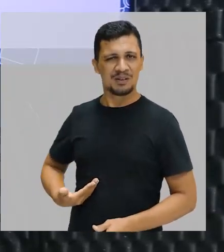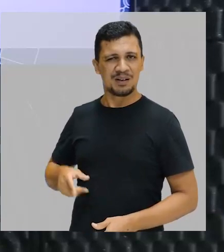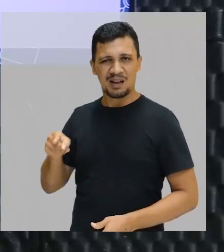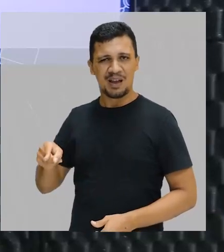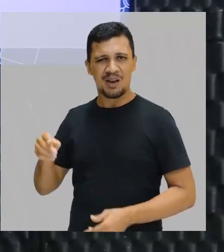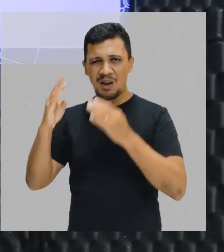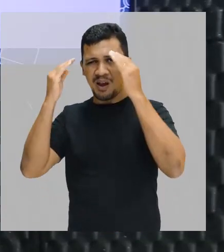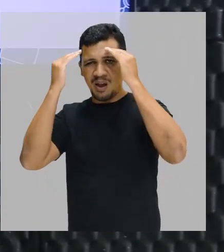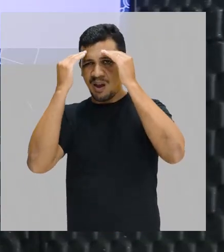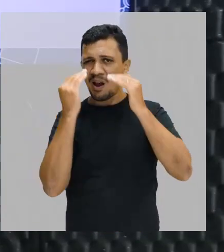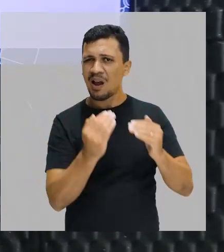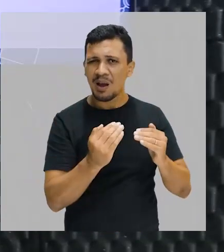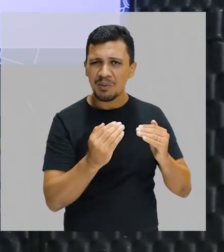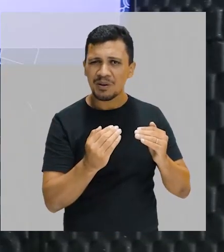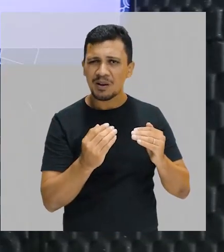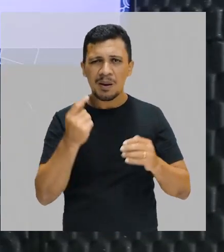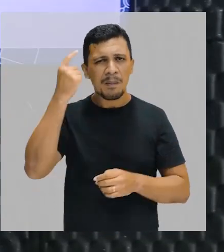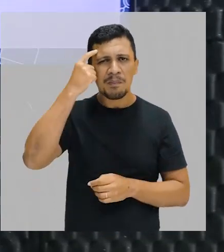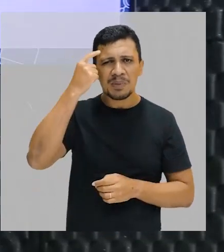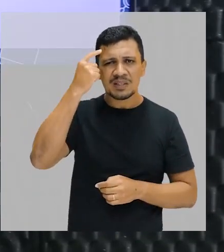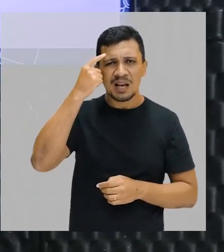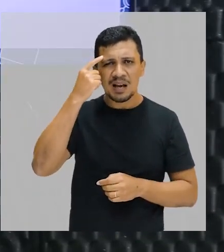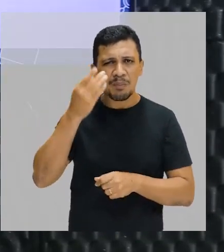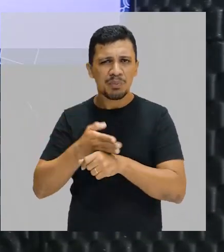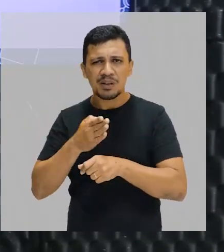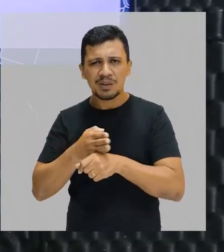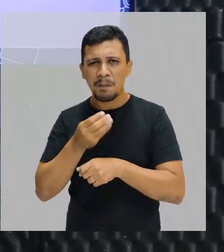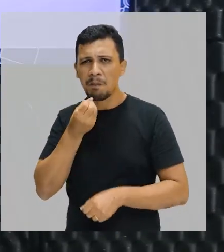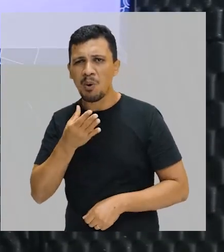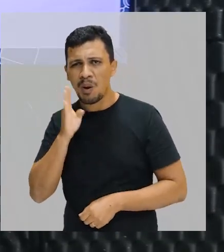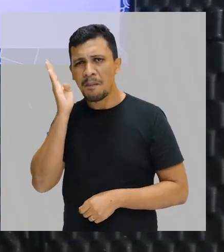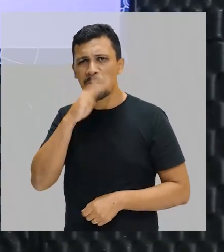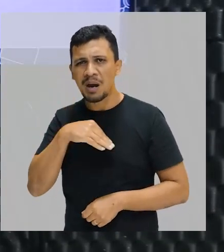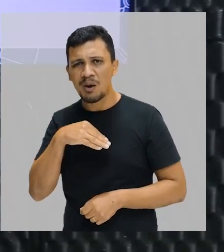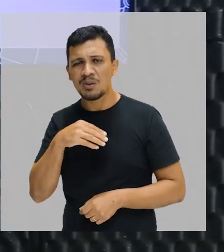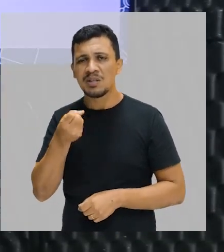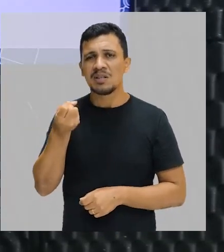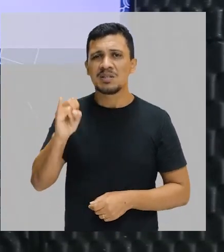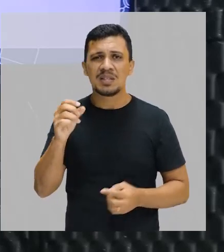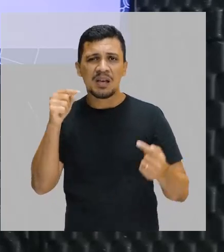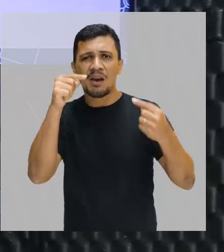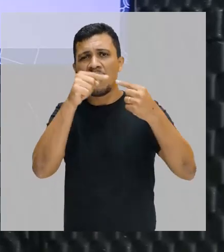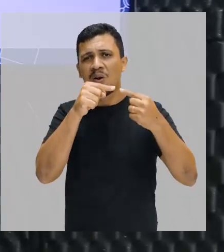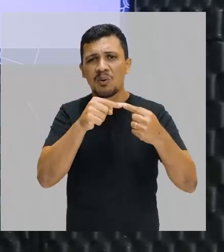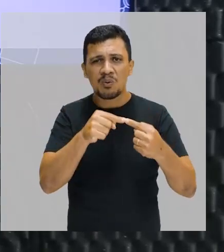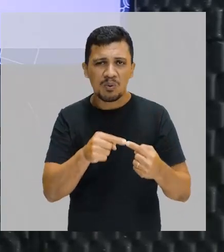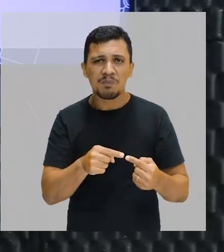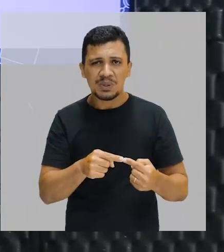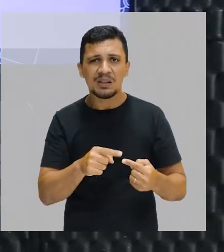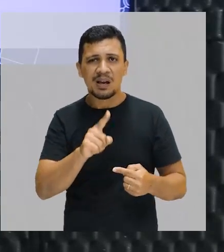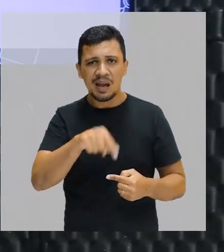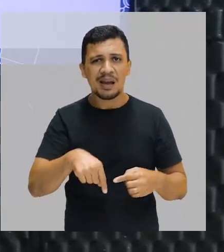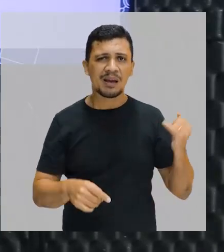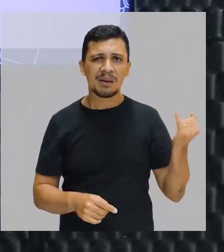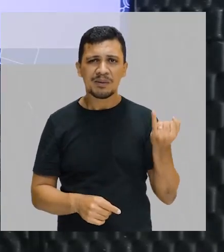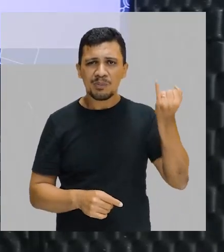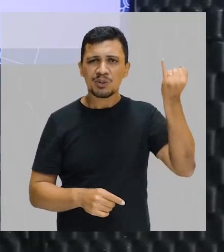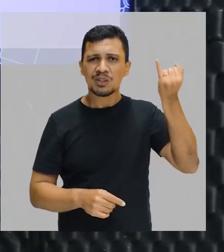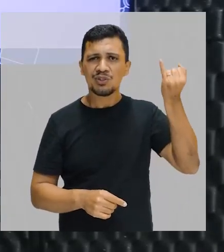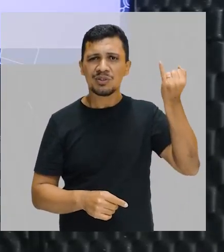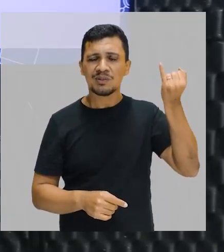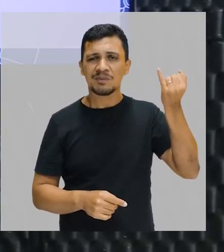fazer nenhuma reflexão sobre a sua ação, se ela é boa, se ela é má, se ela está condizente àquilo que é necessário. E aí fica